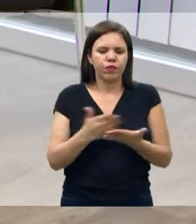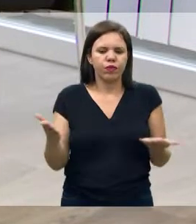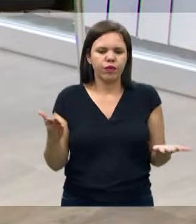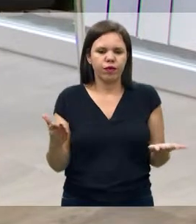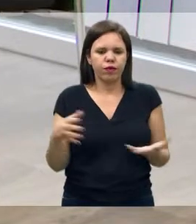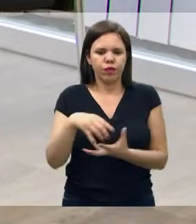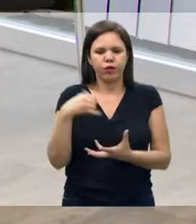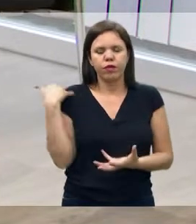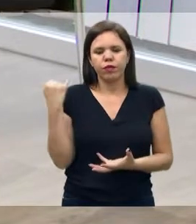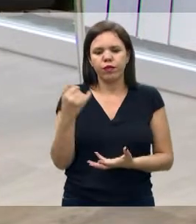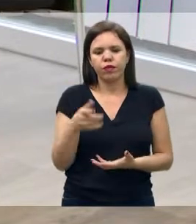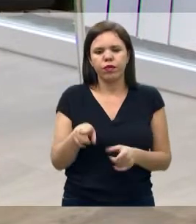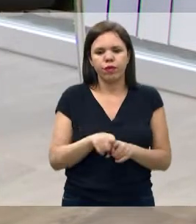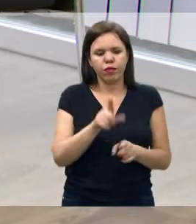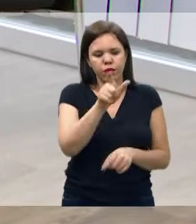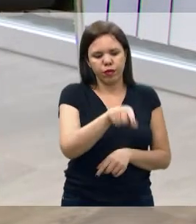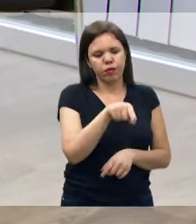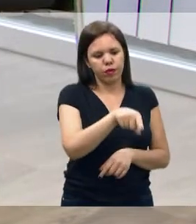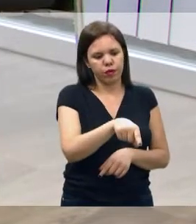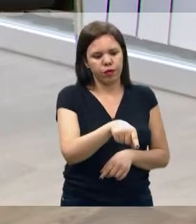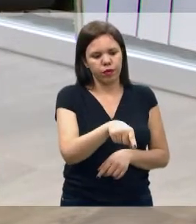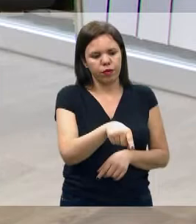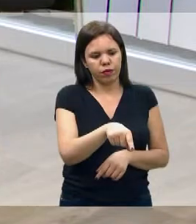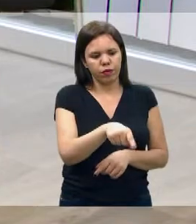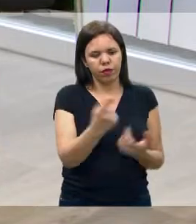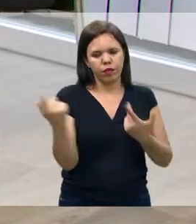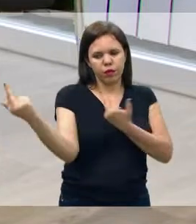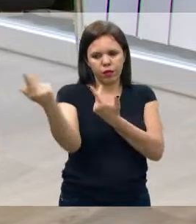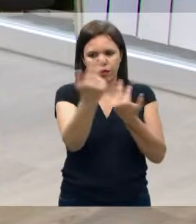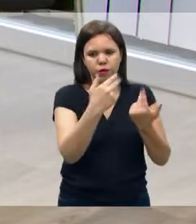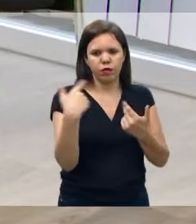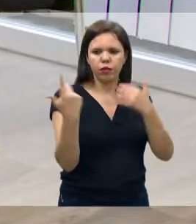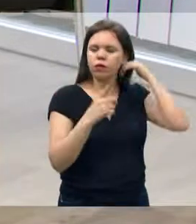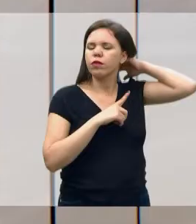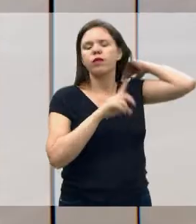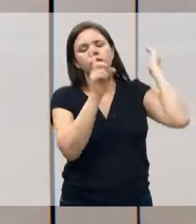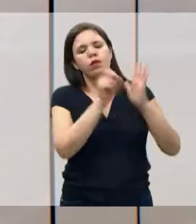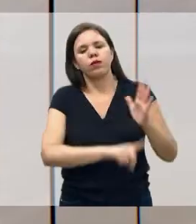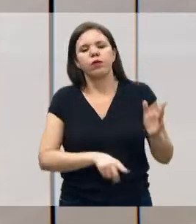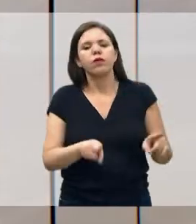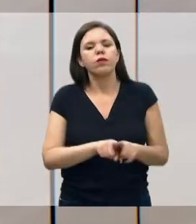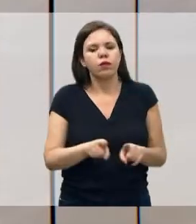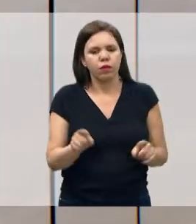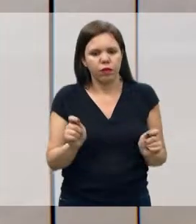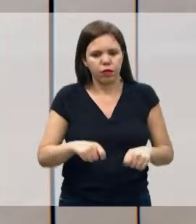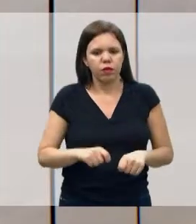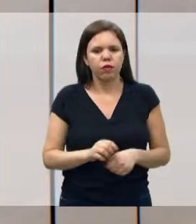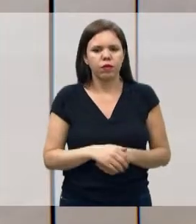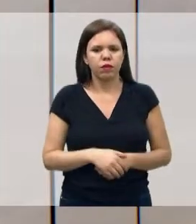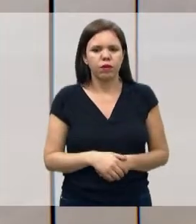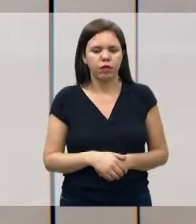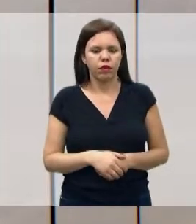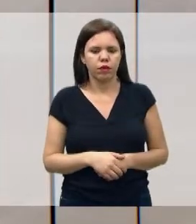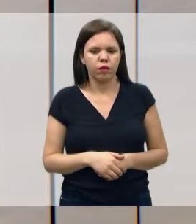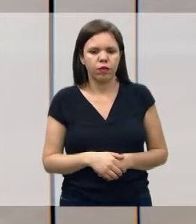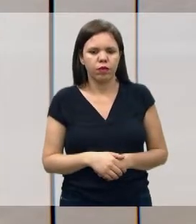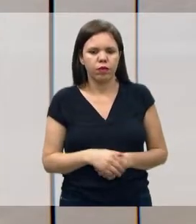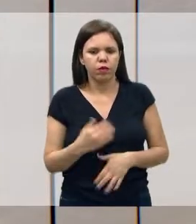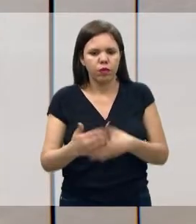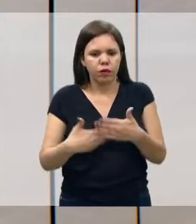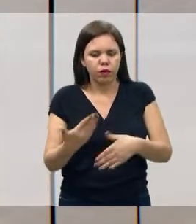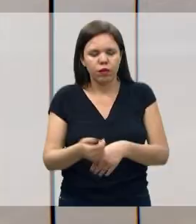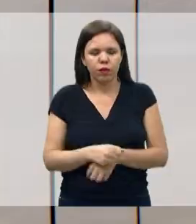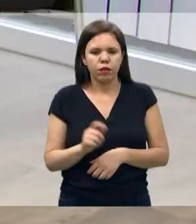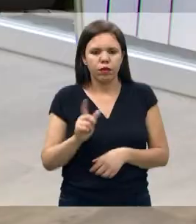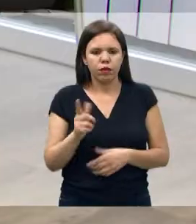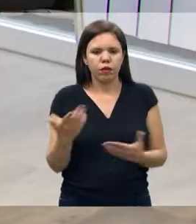idoso no sentido de que ele é, além de ser um ser como todos que tem direito, ele também pode, de acordo com aí,